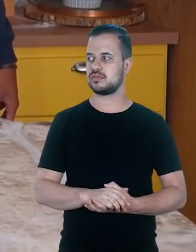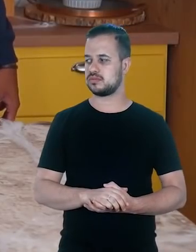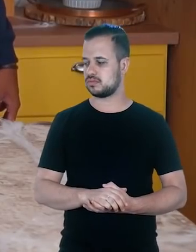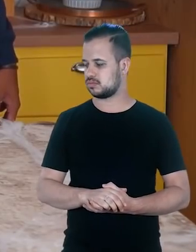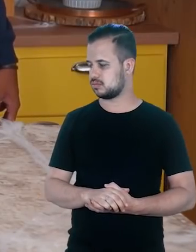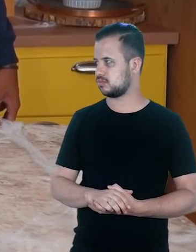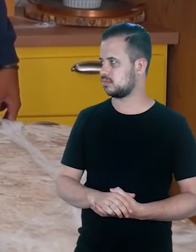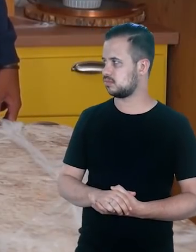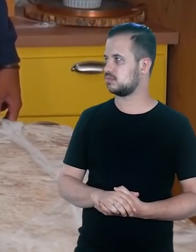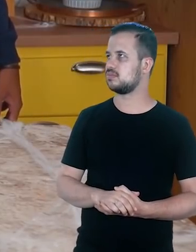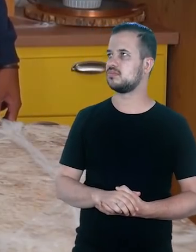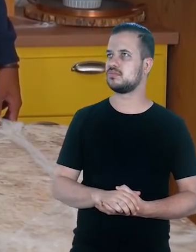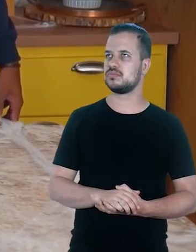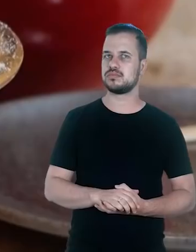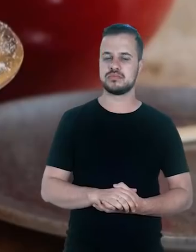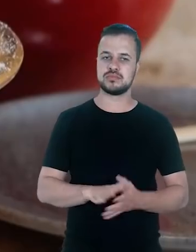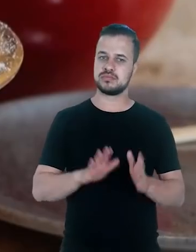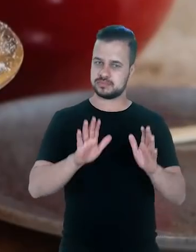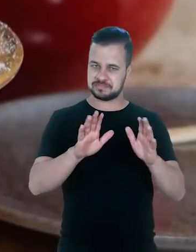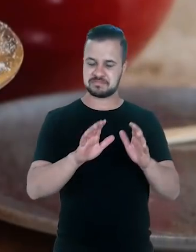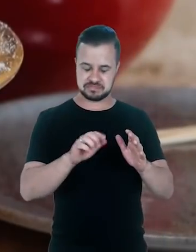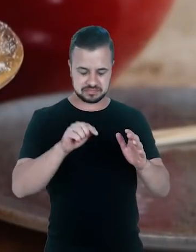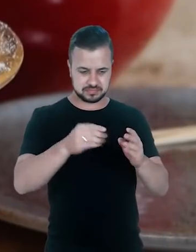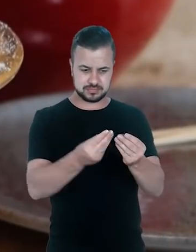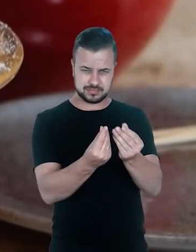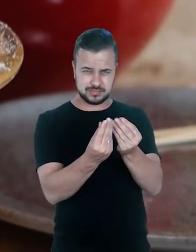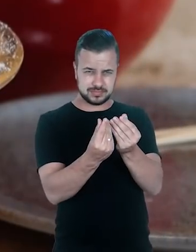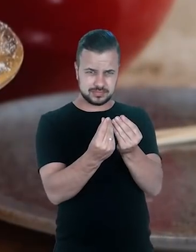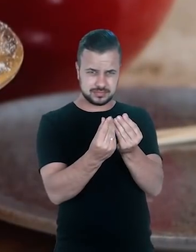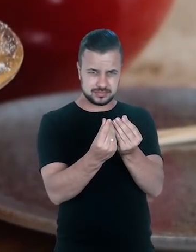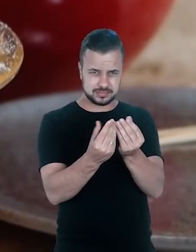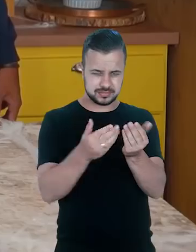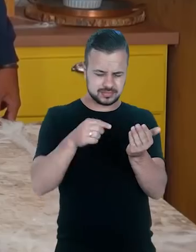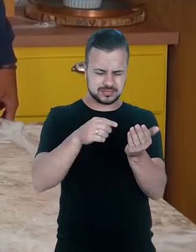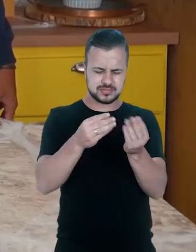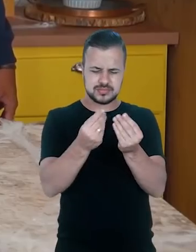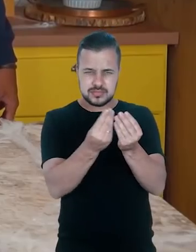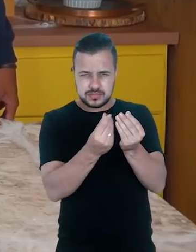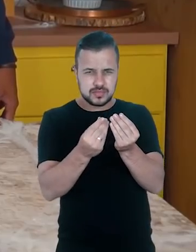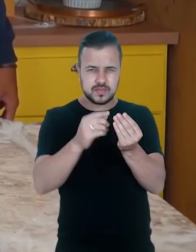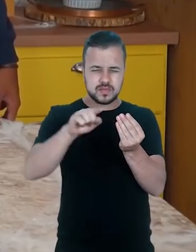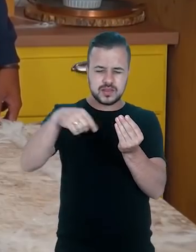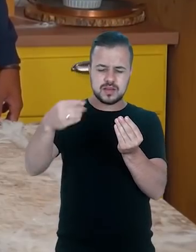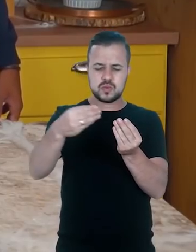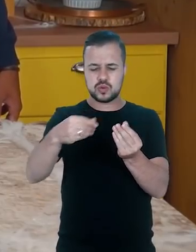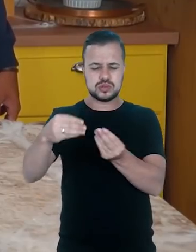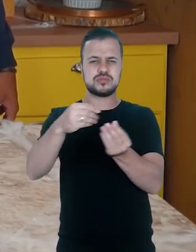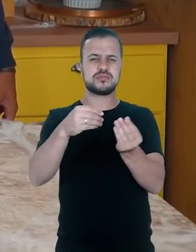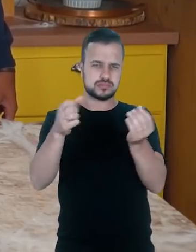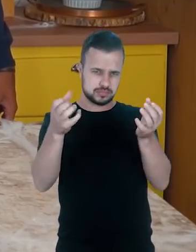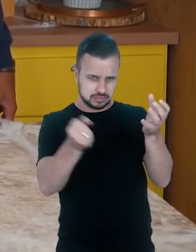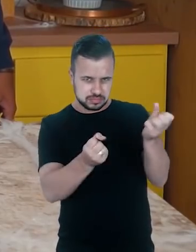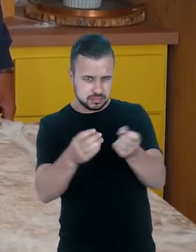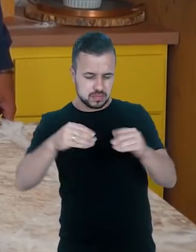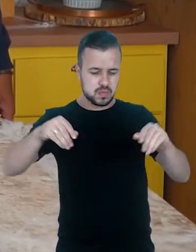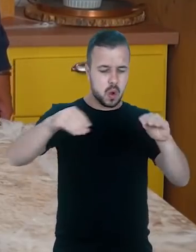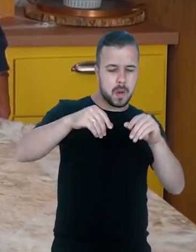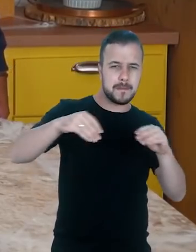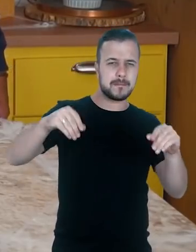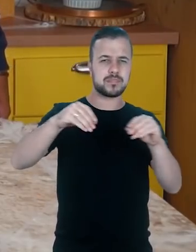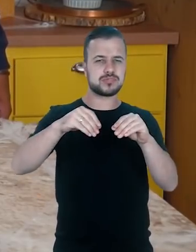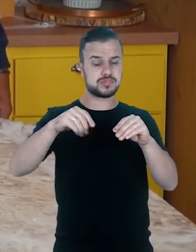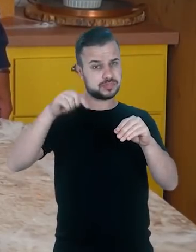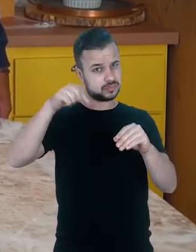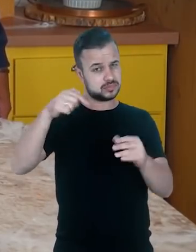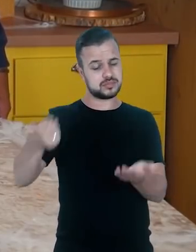Gente, ó, o ponto da massa é esse aqui, ó. Qualquer coisa, como eu falei pra vocês, você vai acrescentando mais um pouco de leite em pó. Aqui